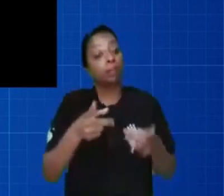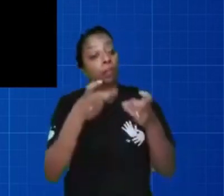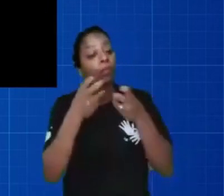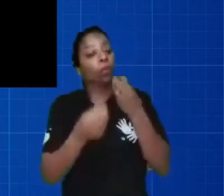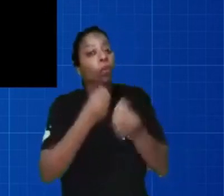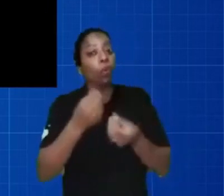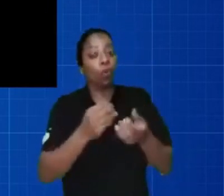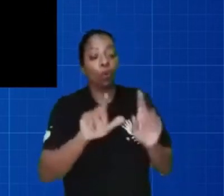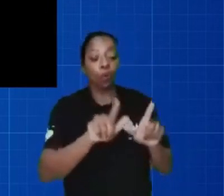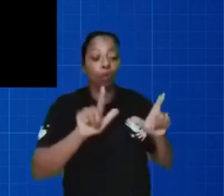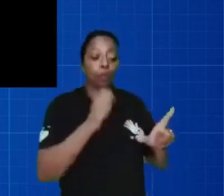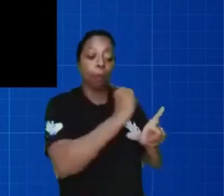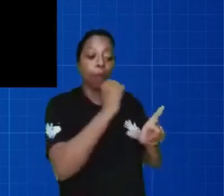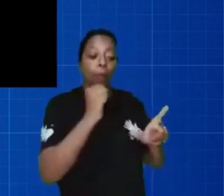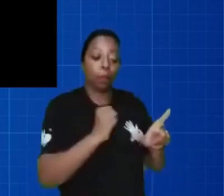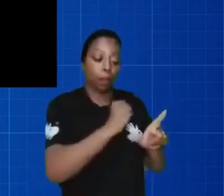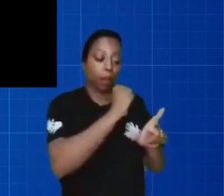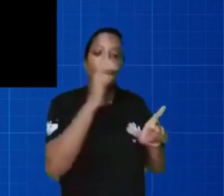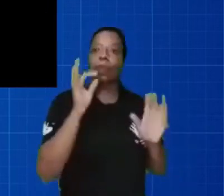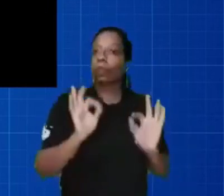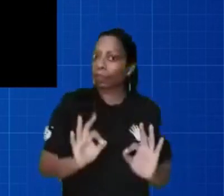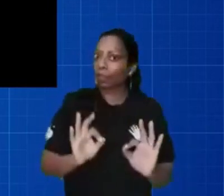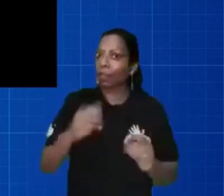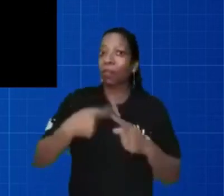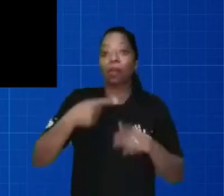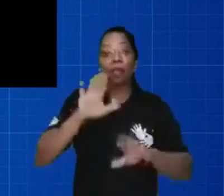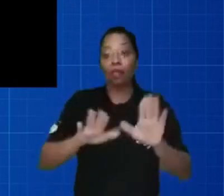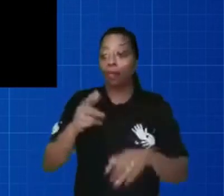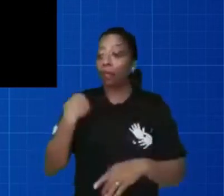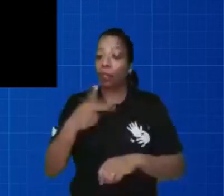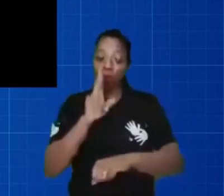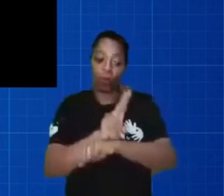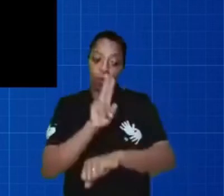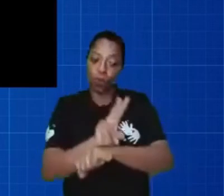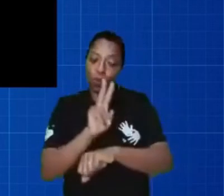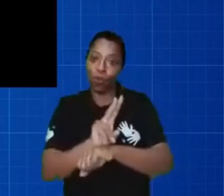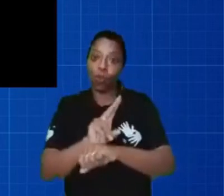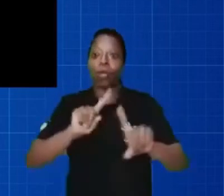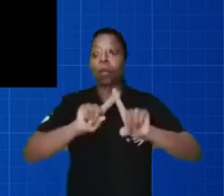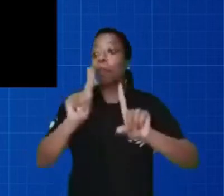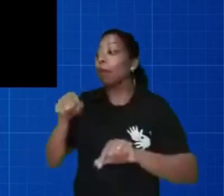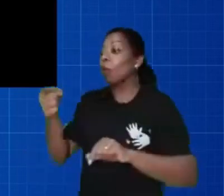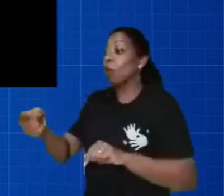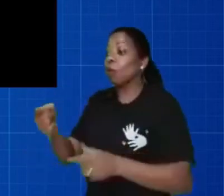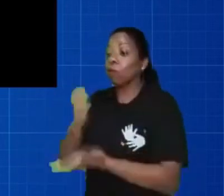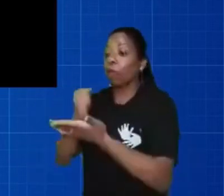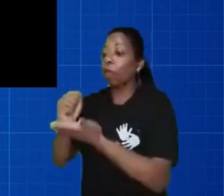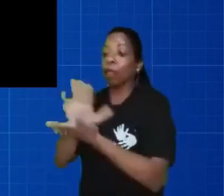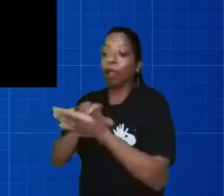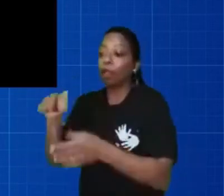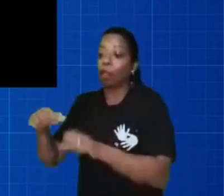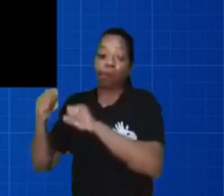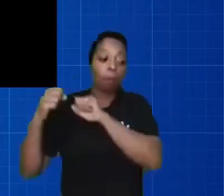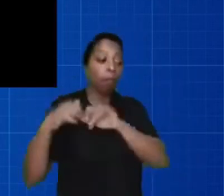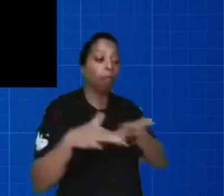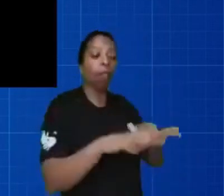quintal, do nosso terreno, não deixe água parada, enfim, sempre tem um vizinho que não cuida e que não adianta a gente falar.